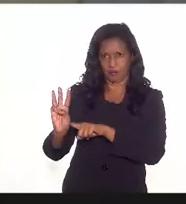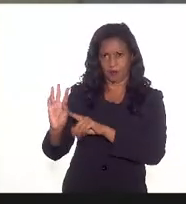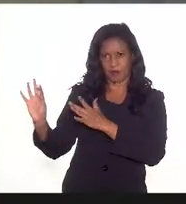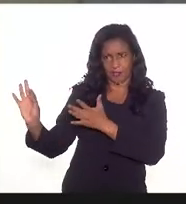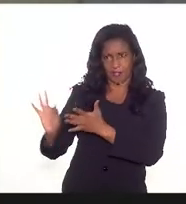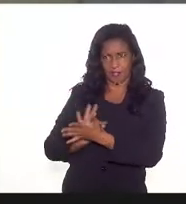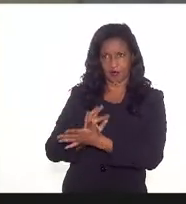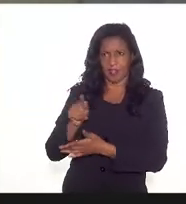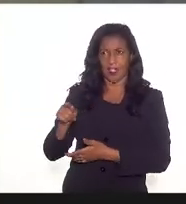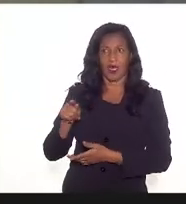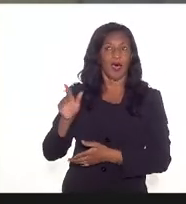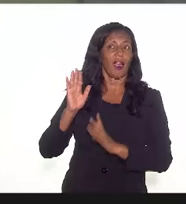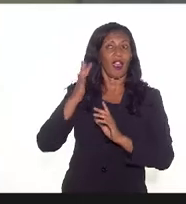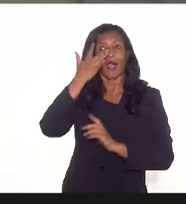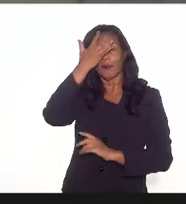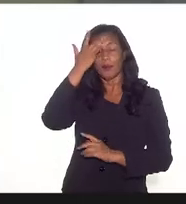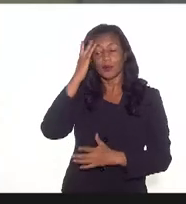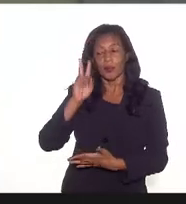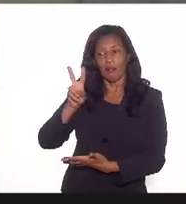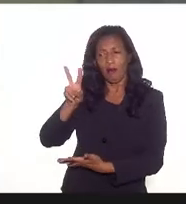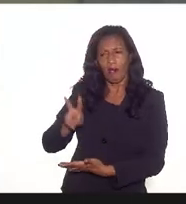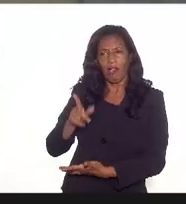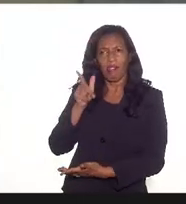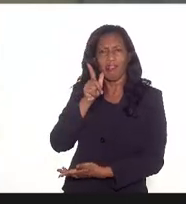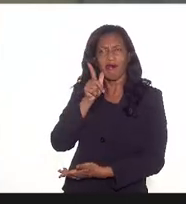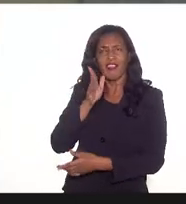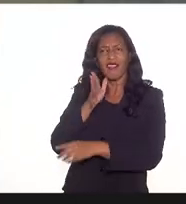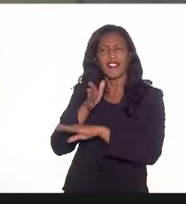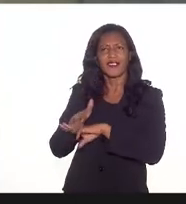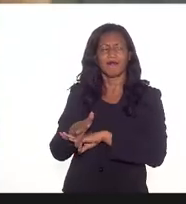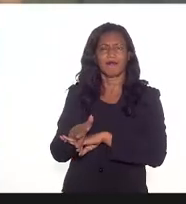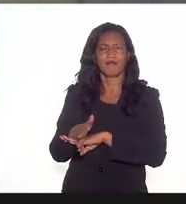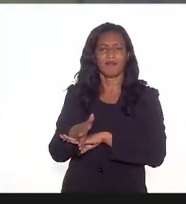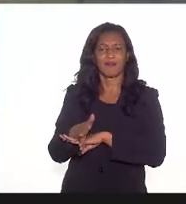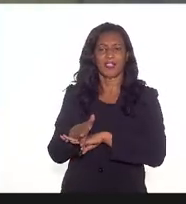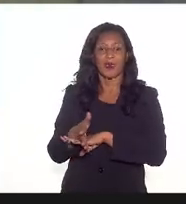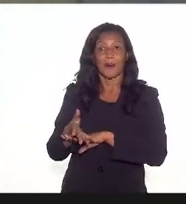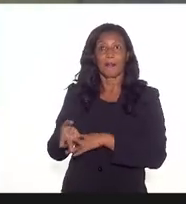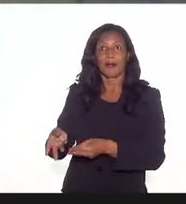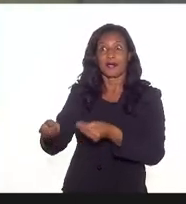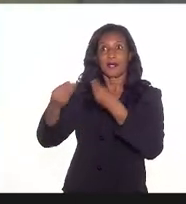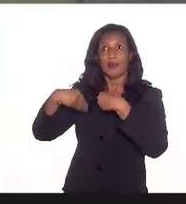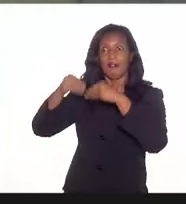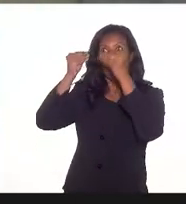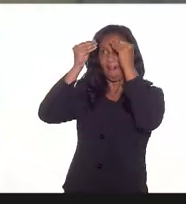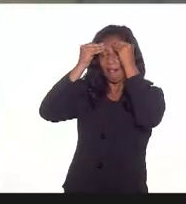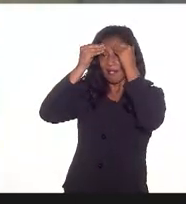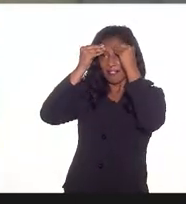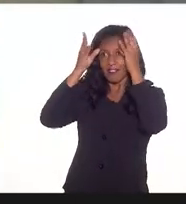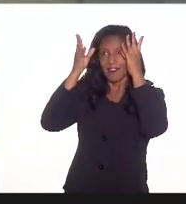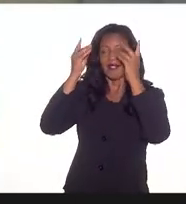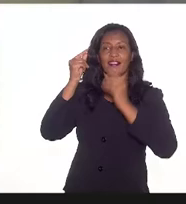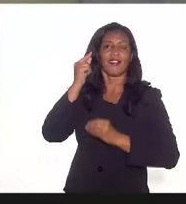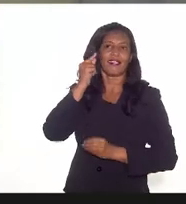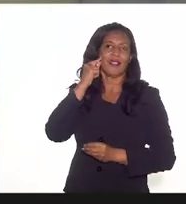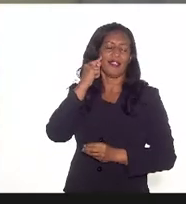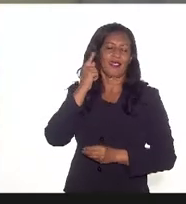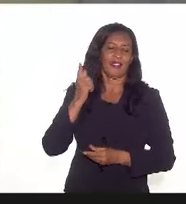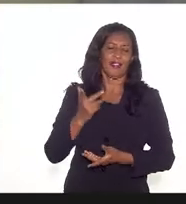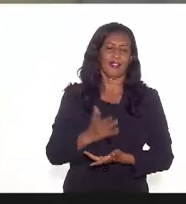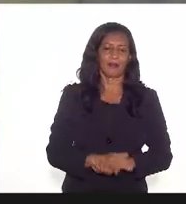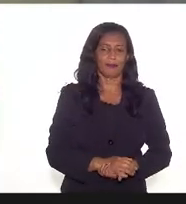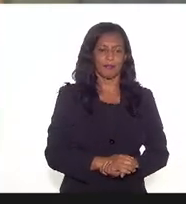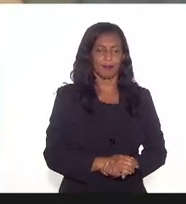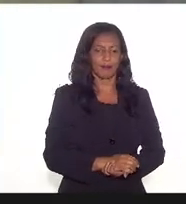cidadão já vai estar consciente e ele tem acesso. Mas seria mais para conscientizar que ele pode ter o acesso. Se não seria